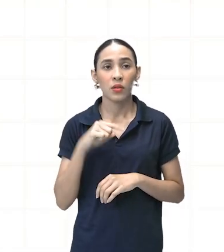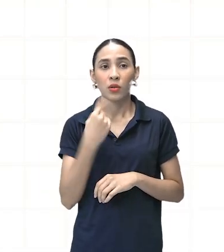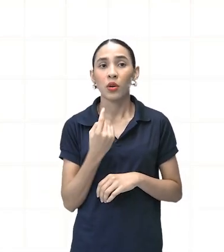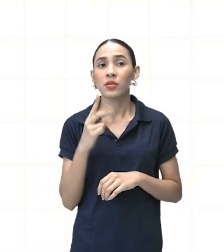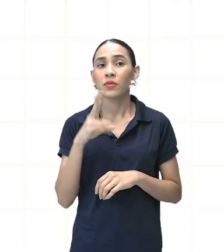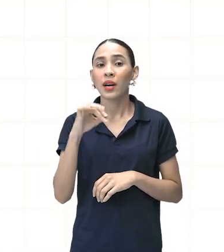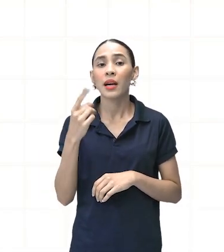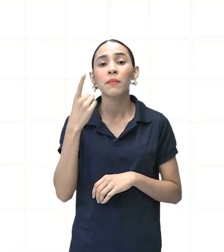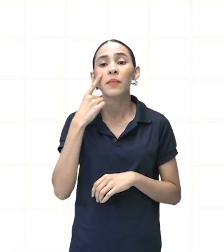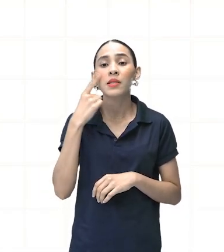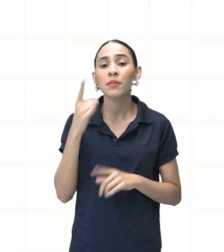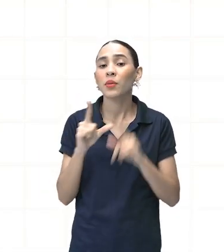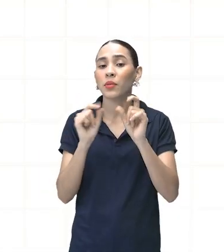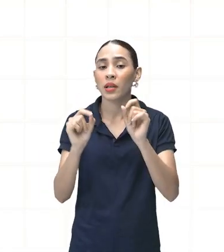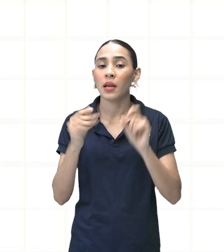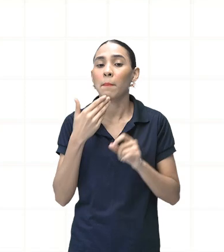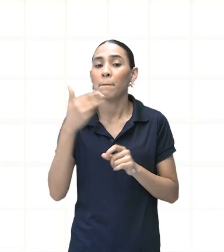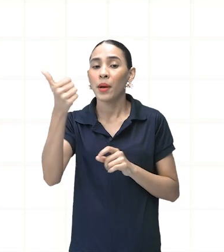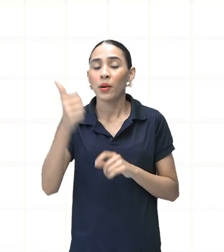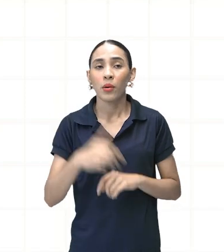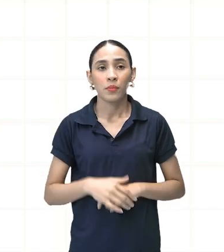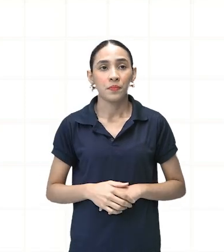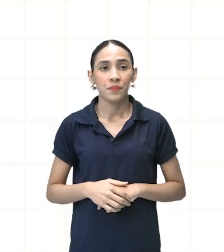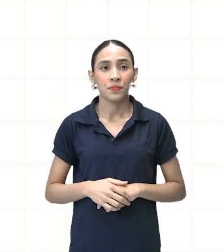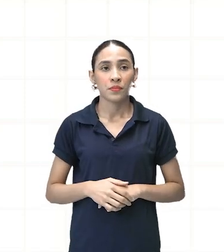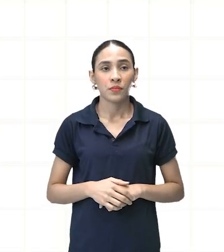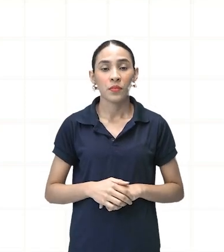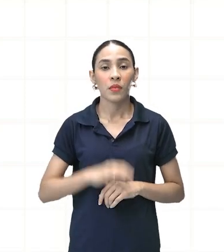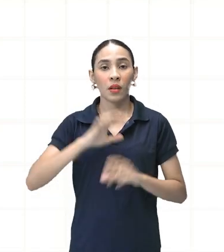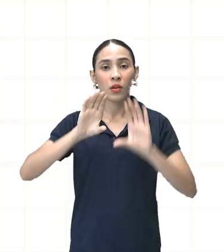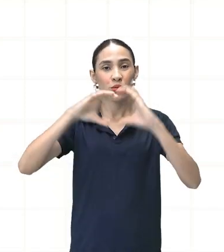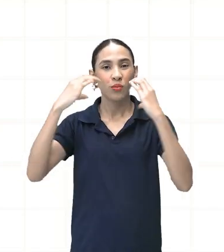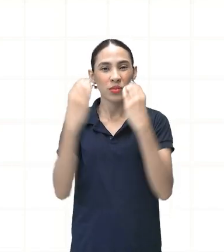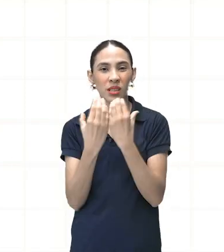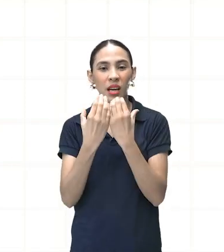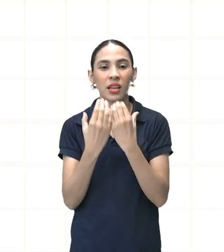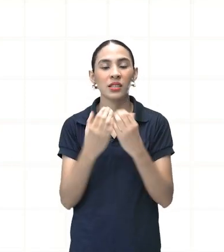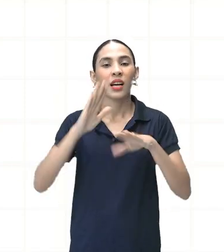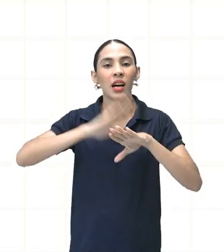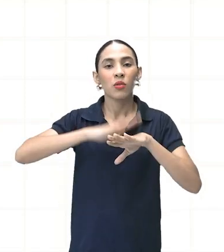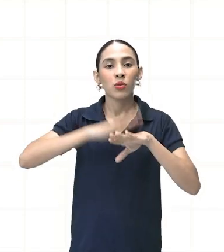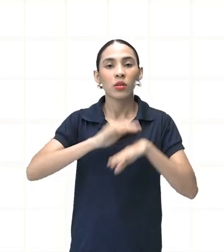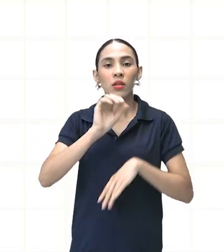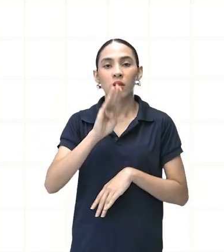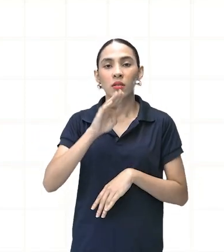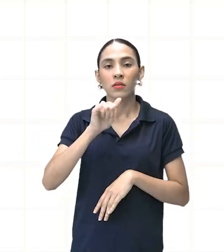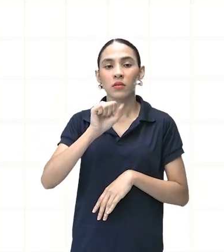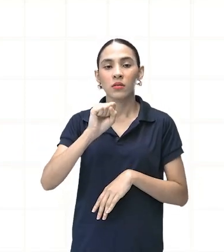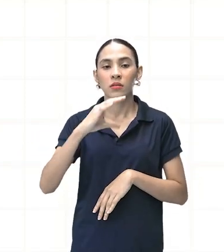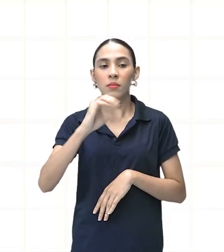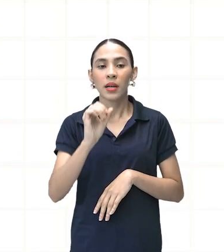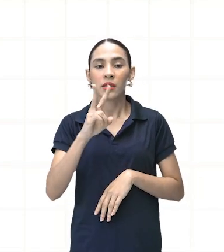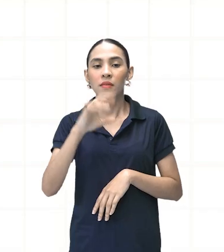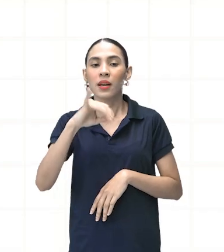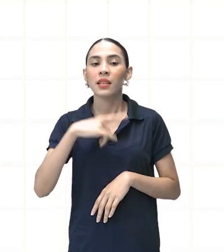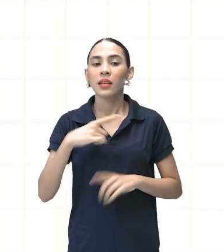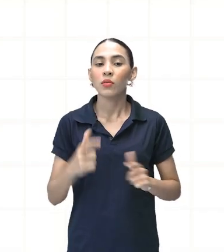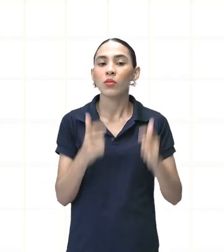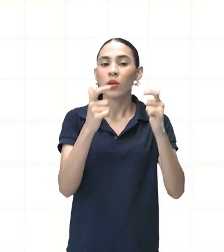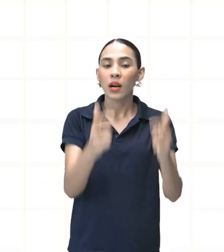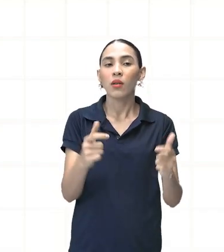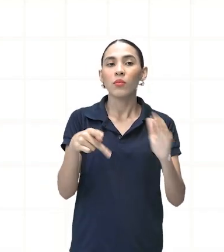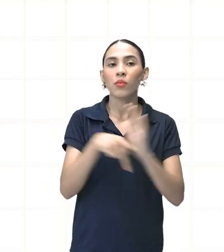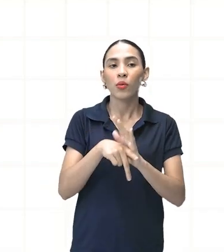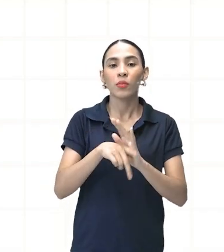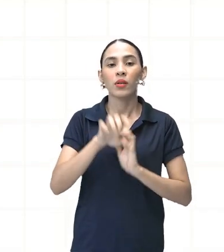vai observar melhor que vão ser as comunidades autônomas bascas, né, que vai estar localizado